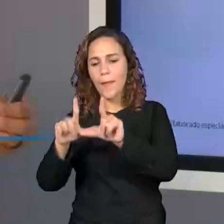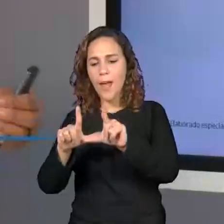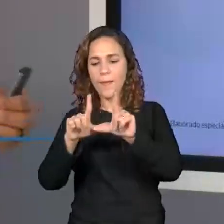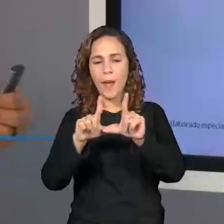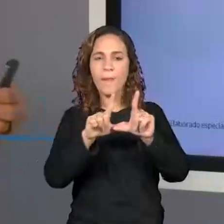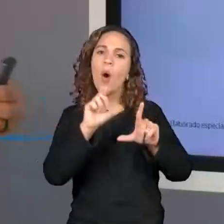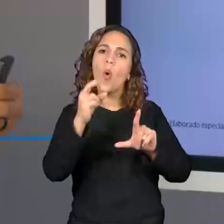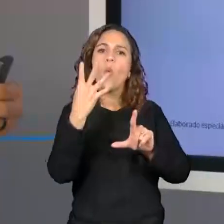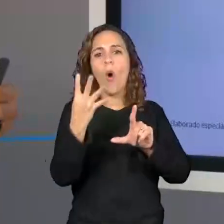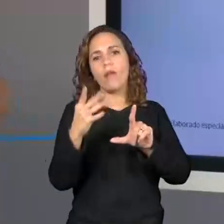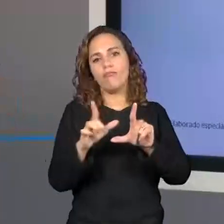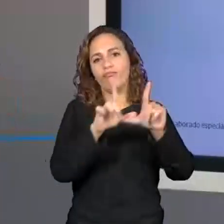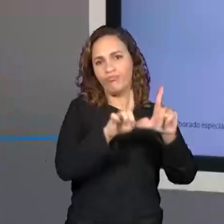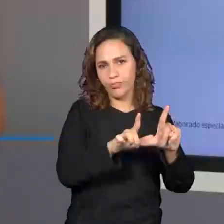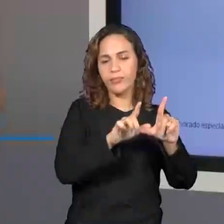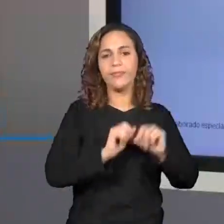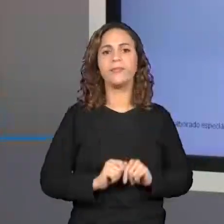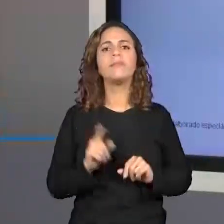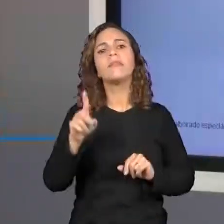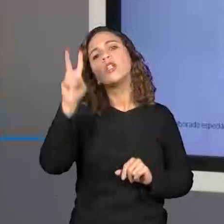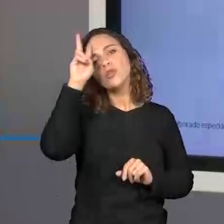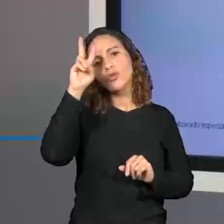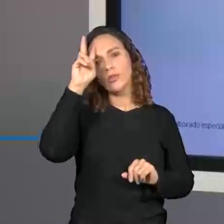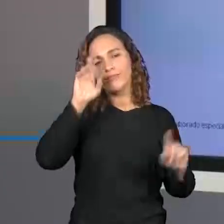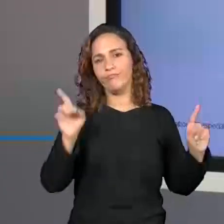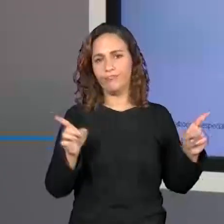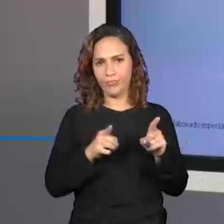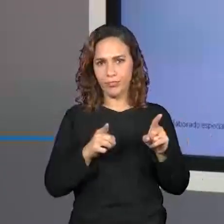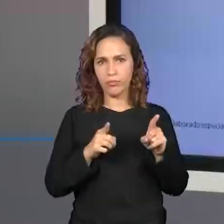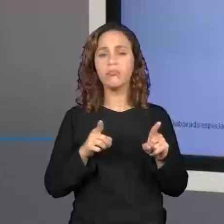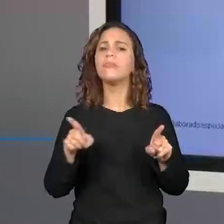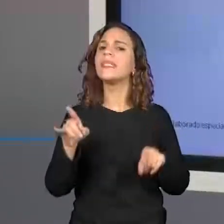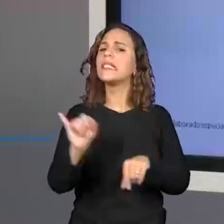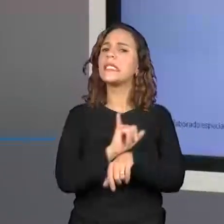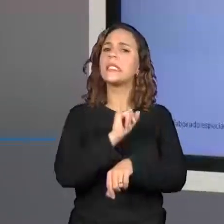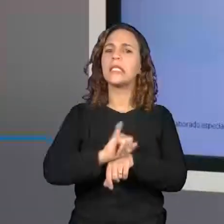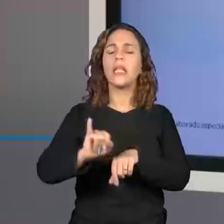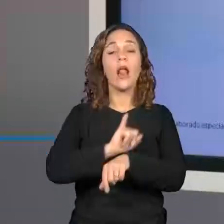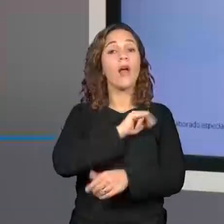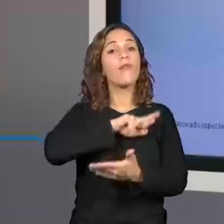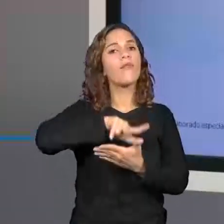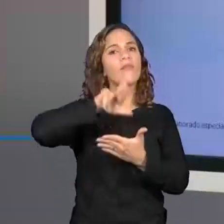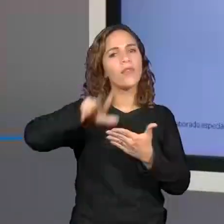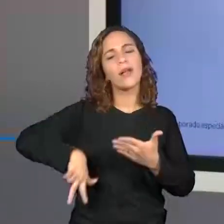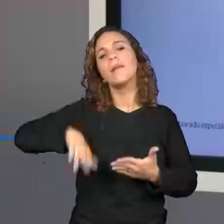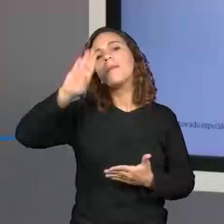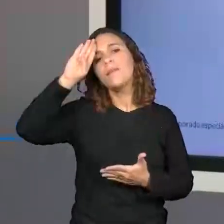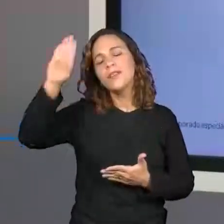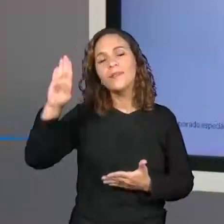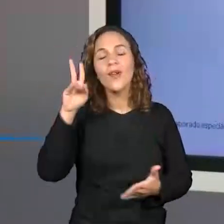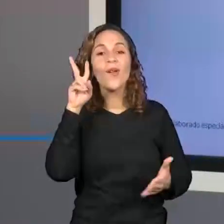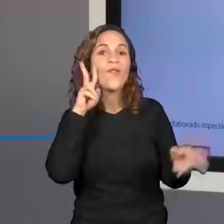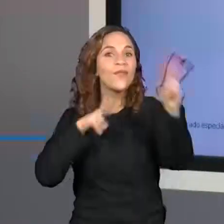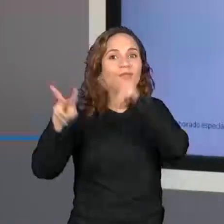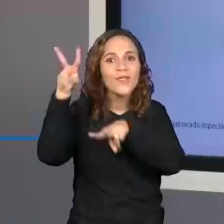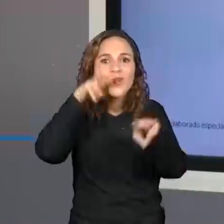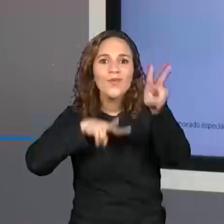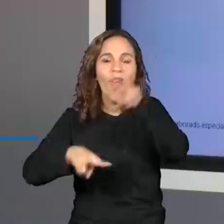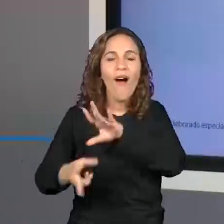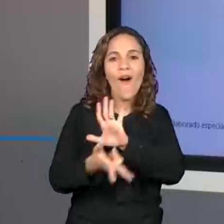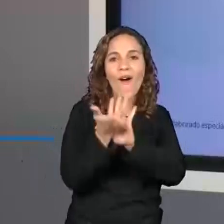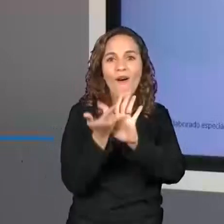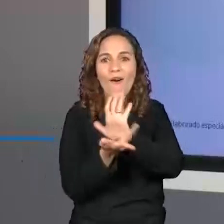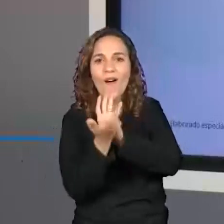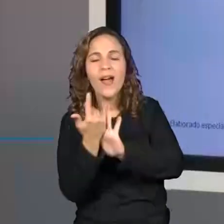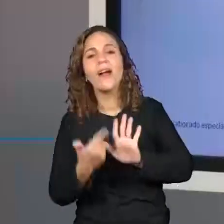uma história bem curtinha. E aí, ela utiliza vários recursos, principalmente os gráficos, os visuais, para poder